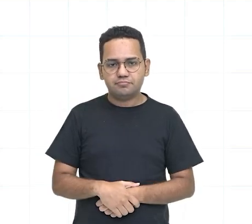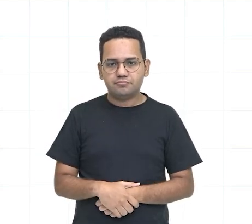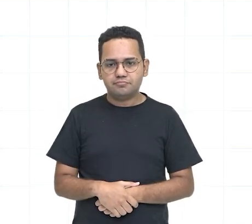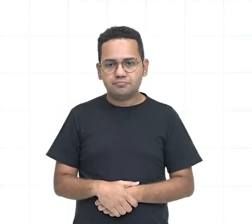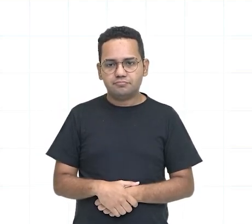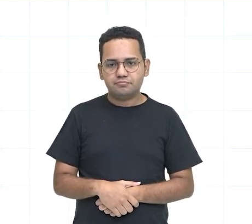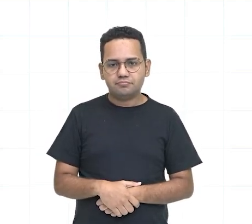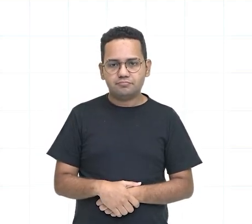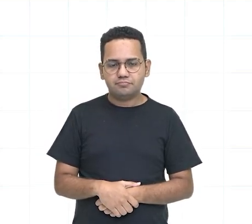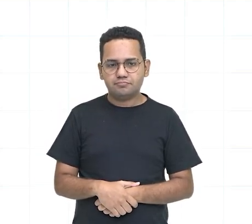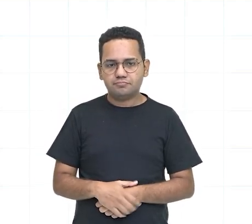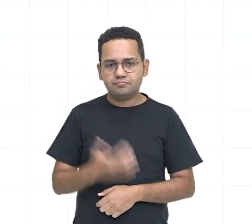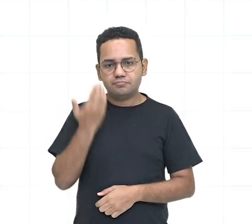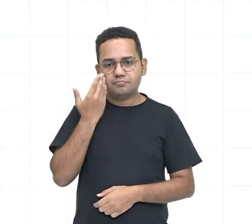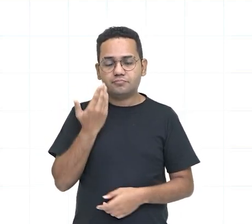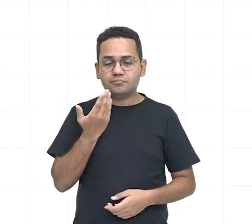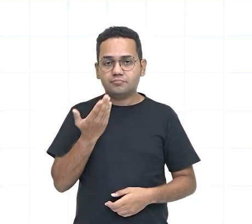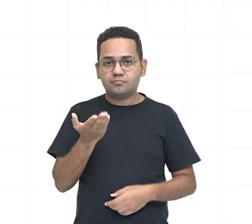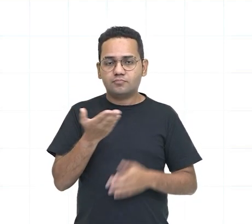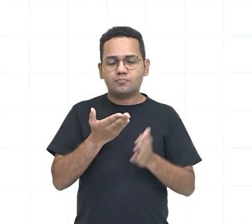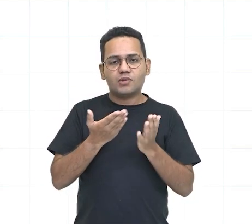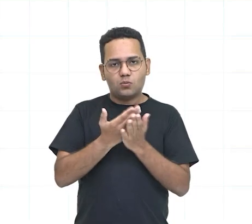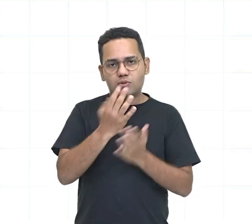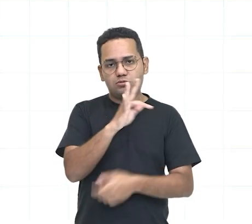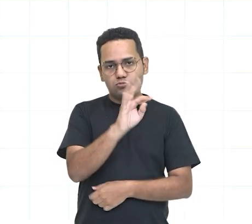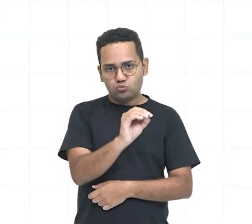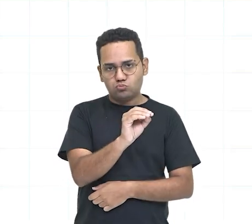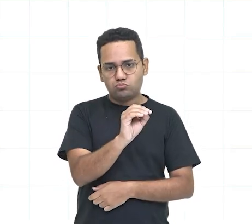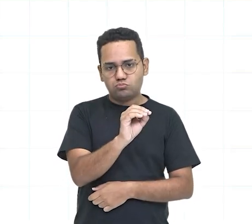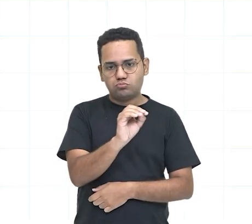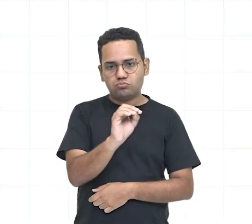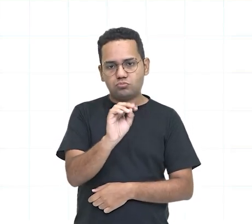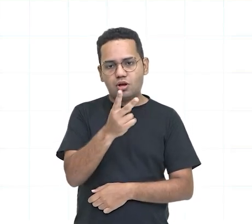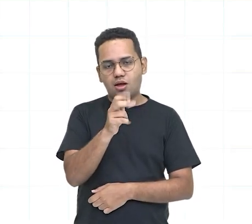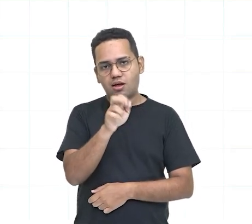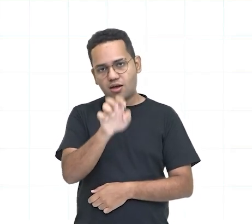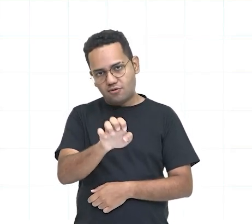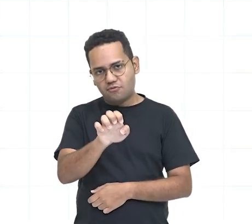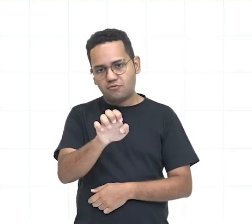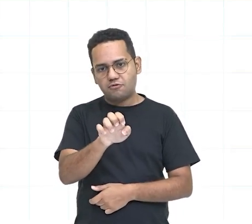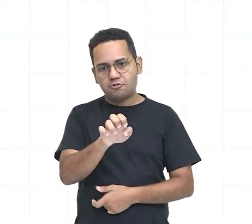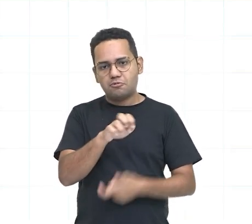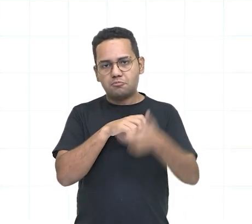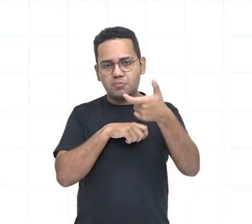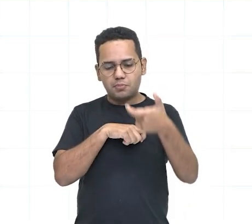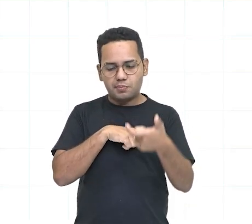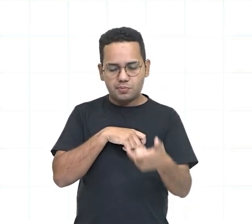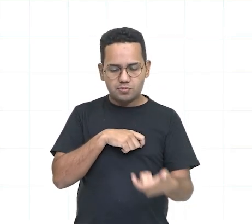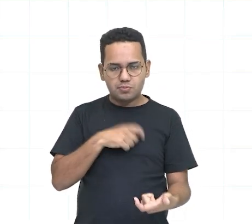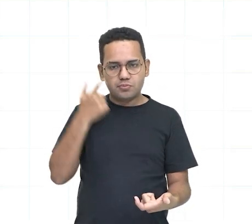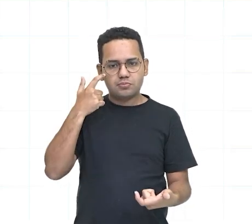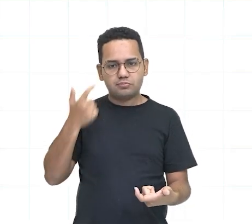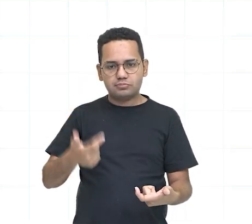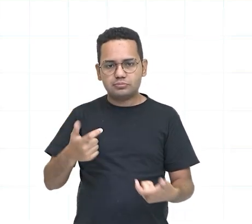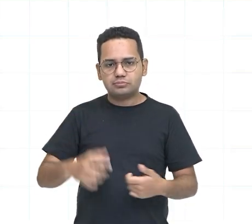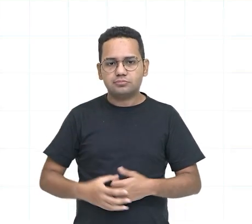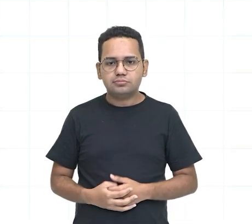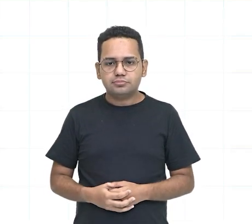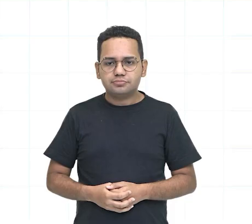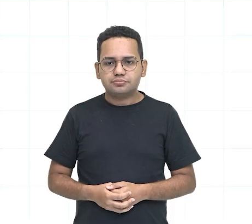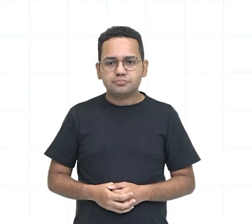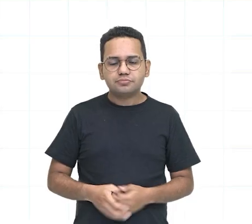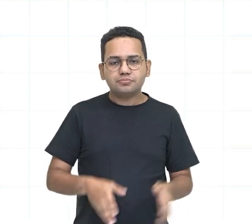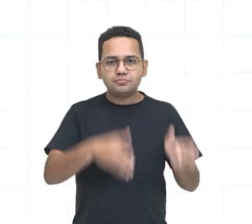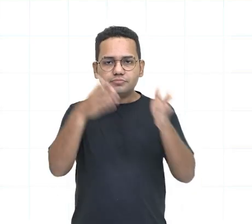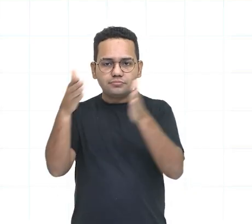né? Olha só, todos eles iniciando com to, justamente para deixar bem claro. Infinitive, então nós temos to have, o